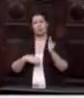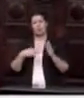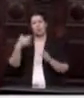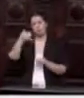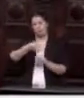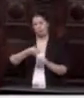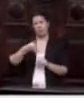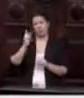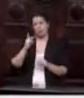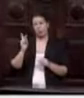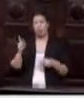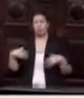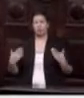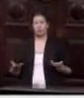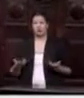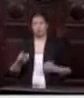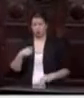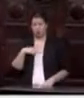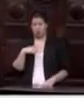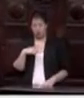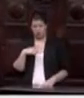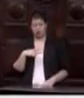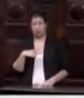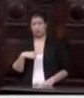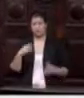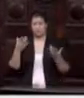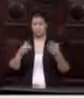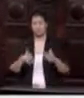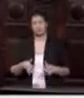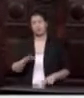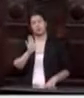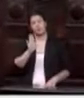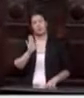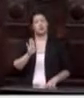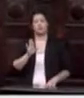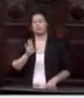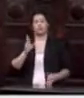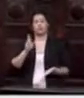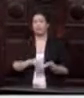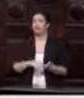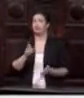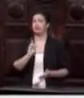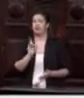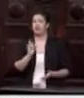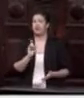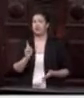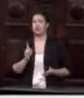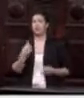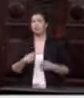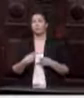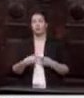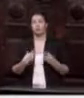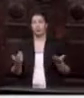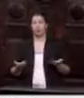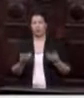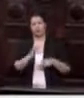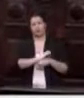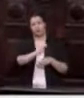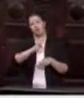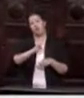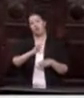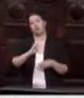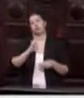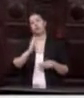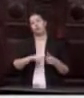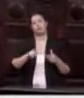uma queda enorme, sim, mas ela somente não justifica, deputado Eliomar Coelho, o quadro dramático enfrentado pela população do